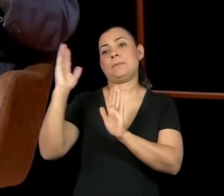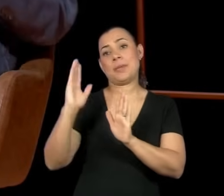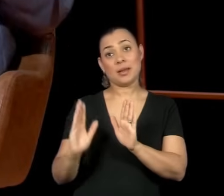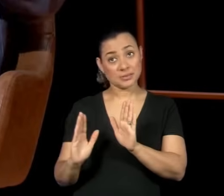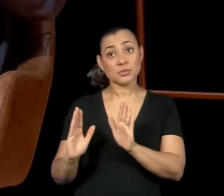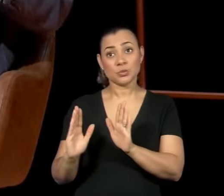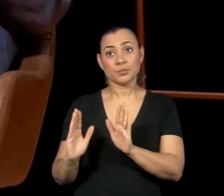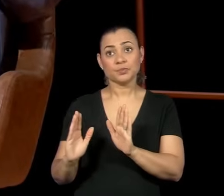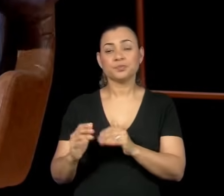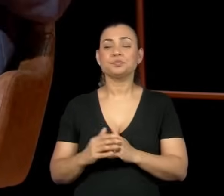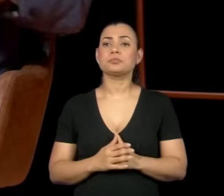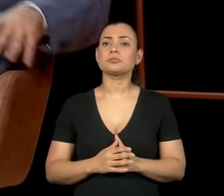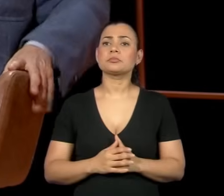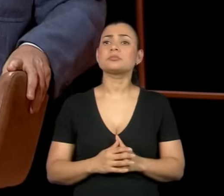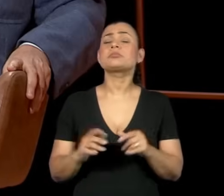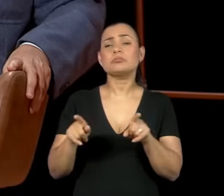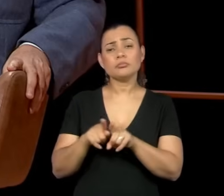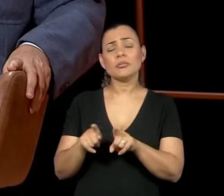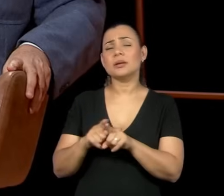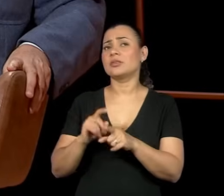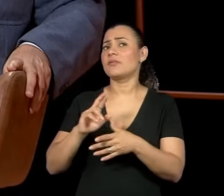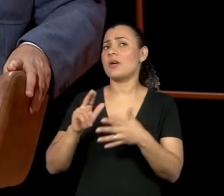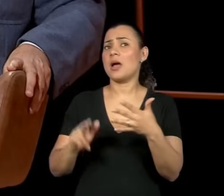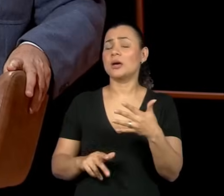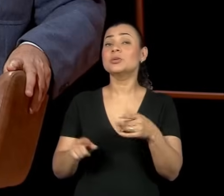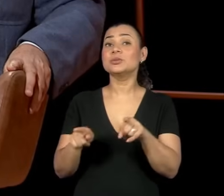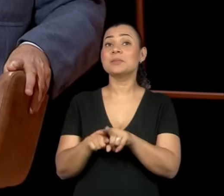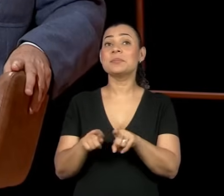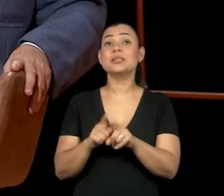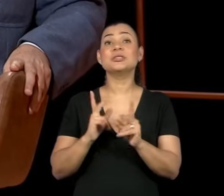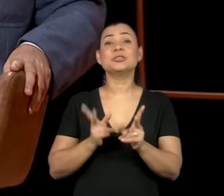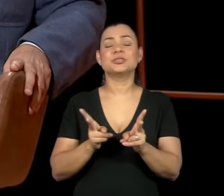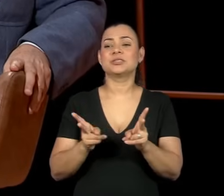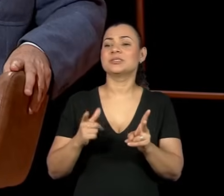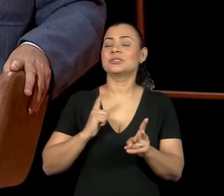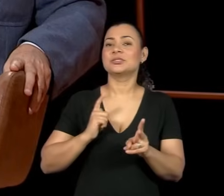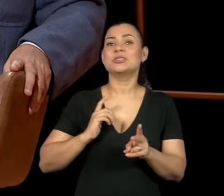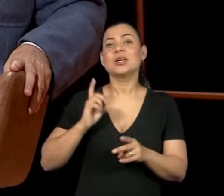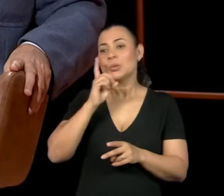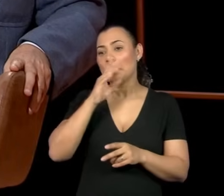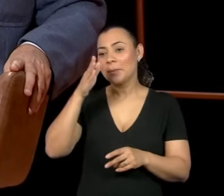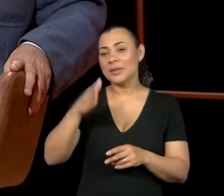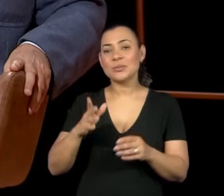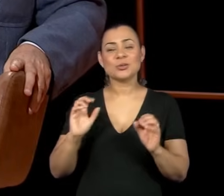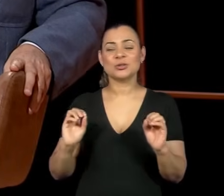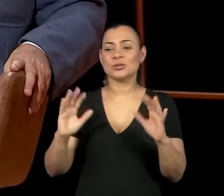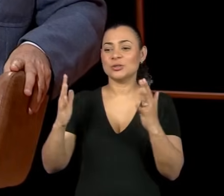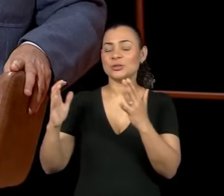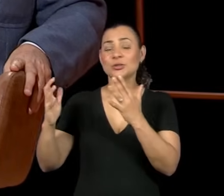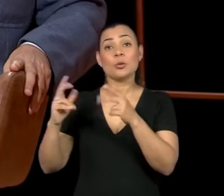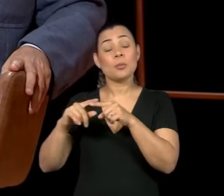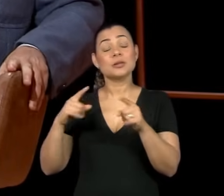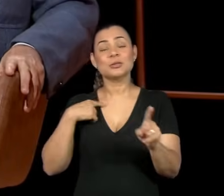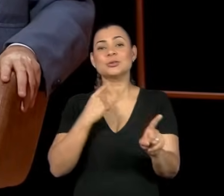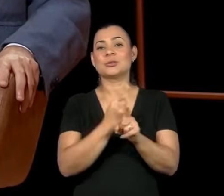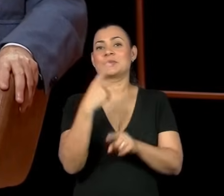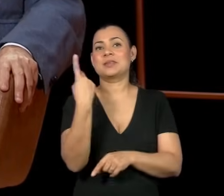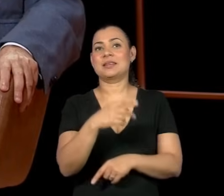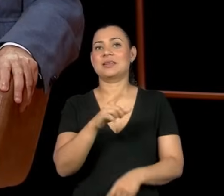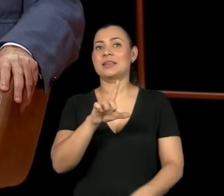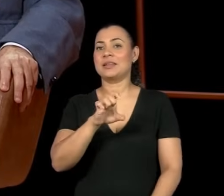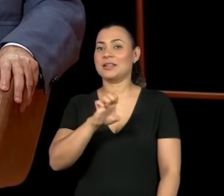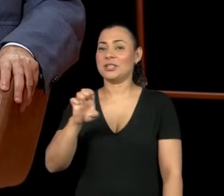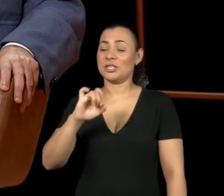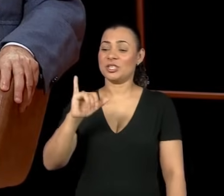alguns grupos como Christie, Mango Jerry, e tinha a Domingueira no Circo Militar. E aí descobri a banda do Marcos Maynard, chamada